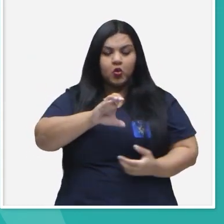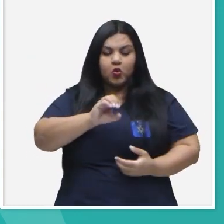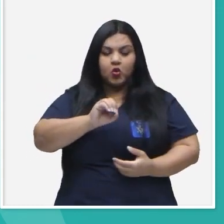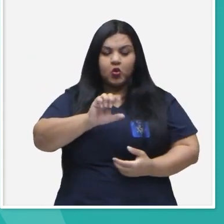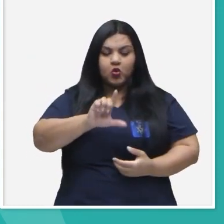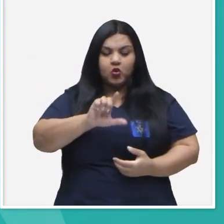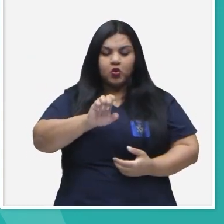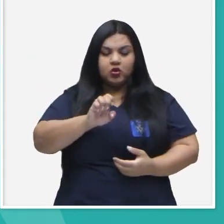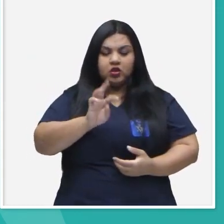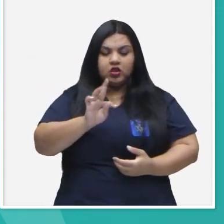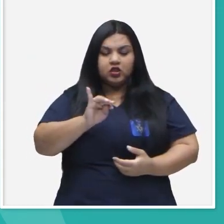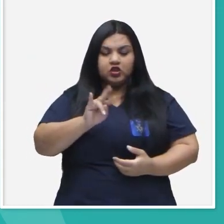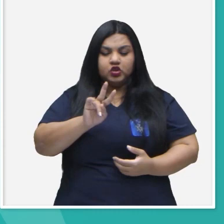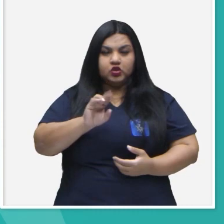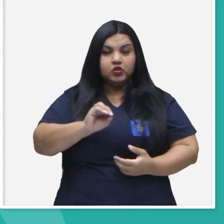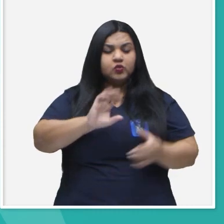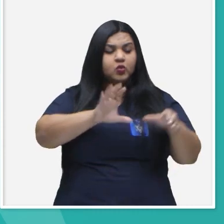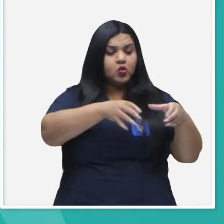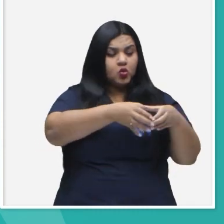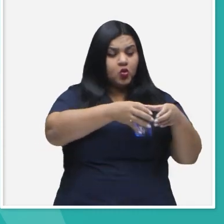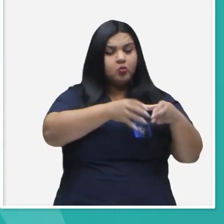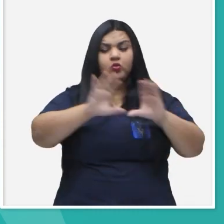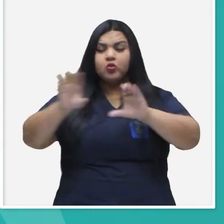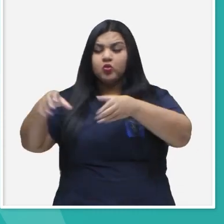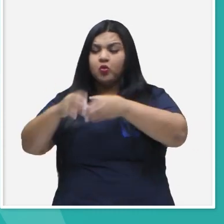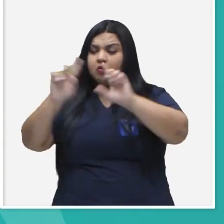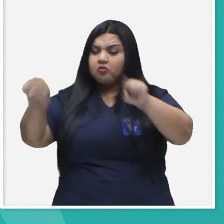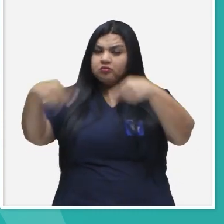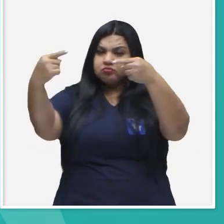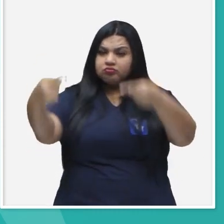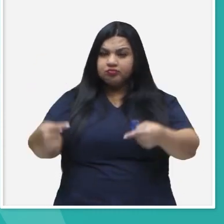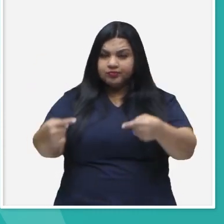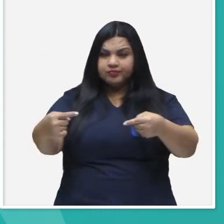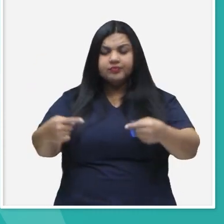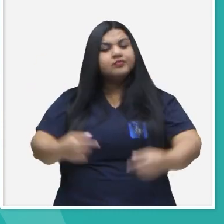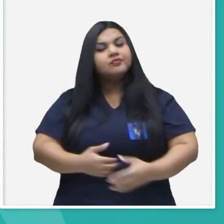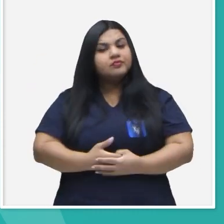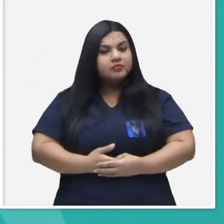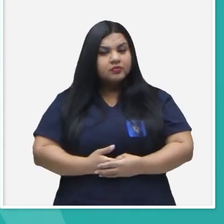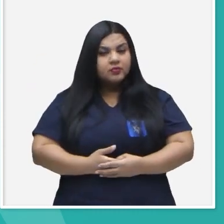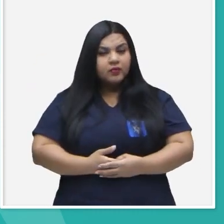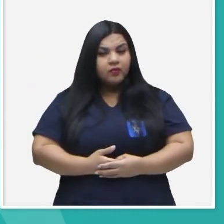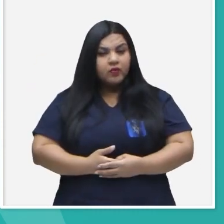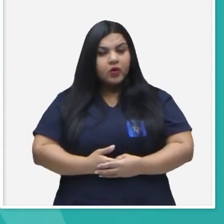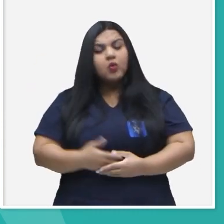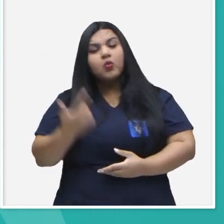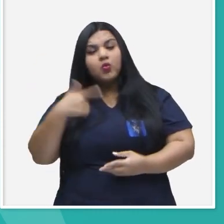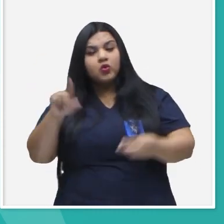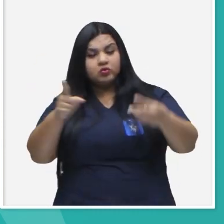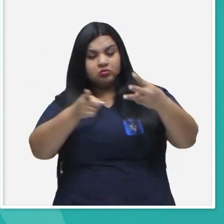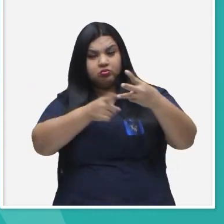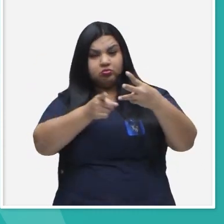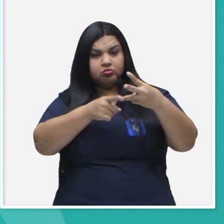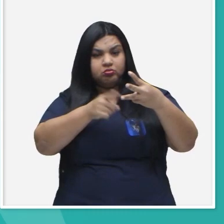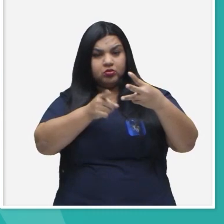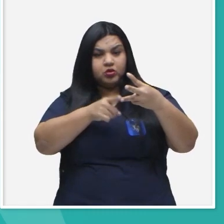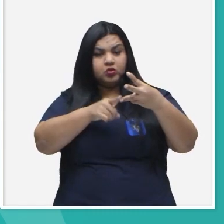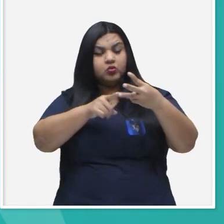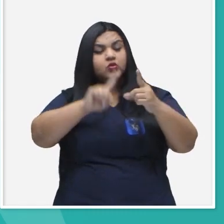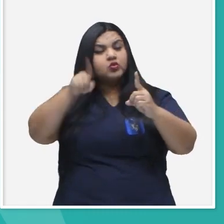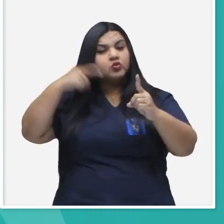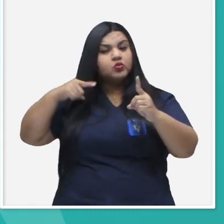atletas competindo contra outro grupo de atletas. Outra classificação está relacionada à dinâmica e